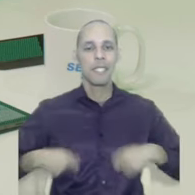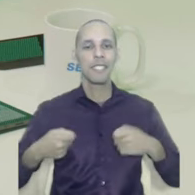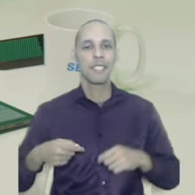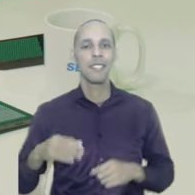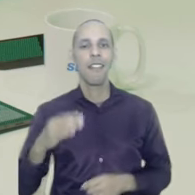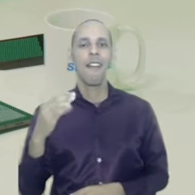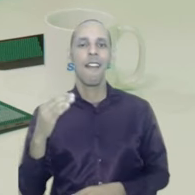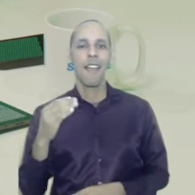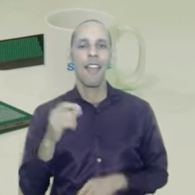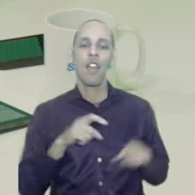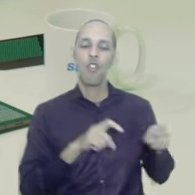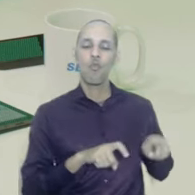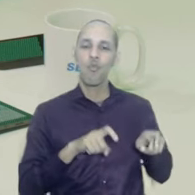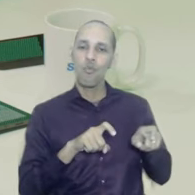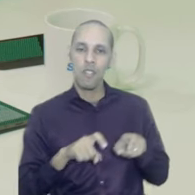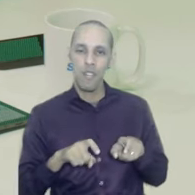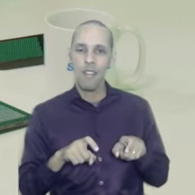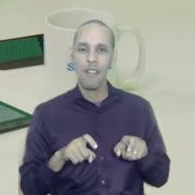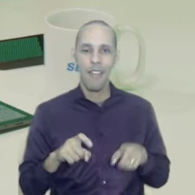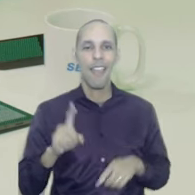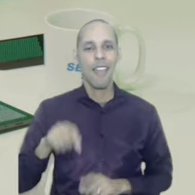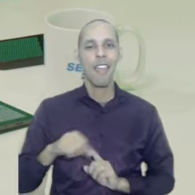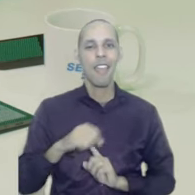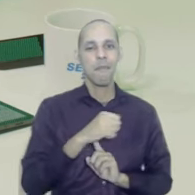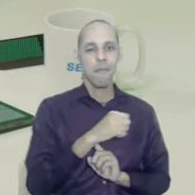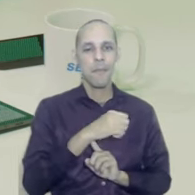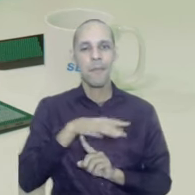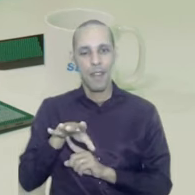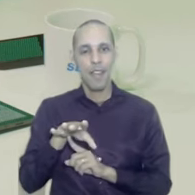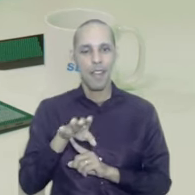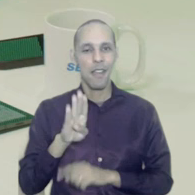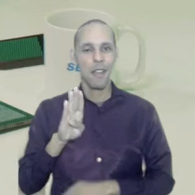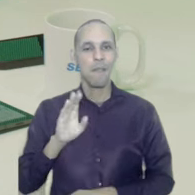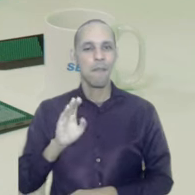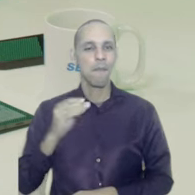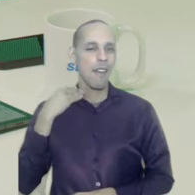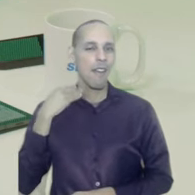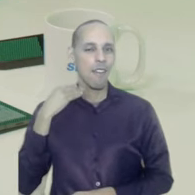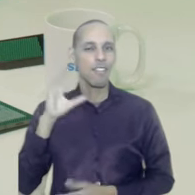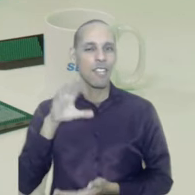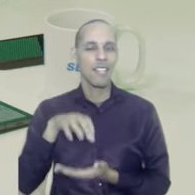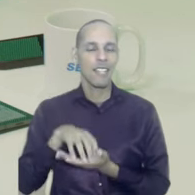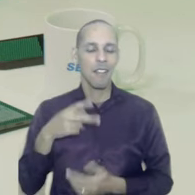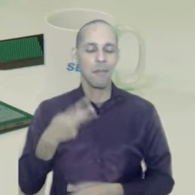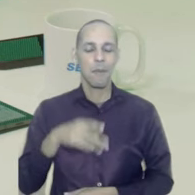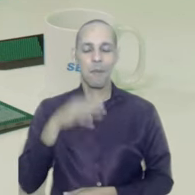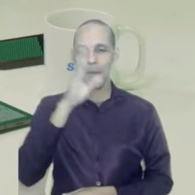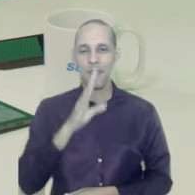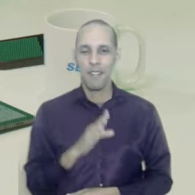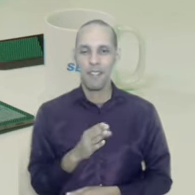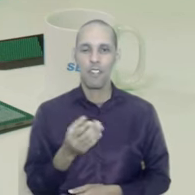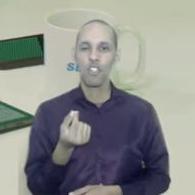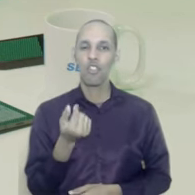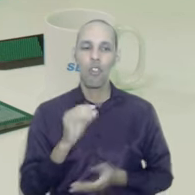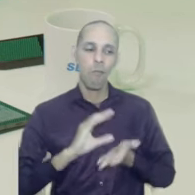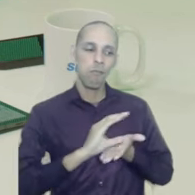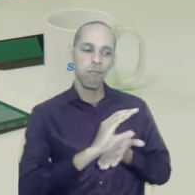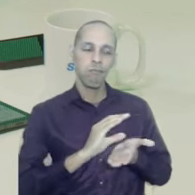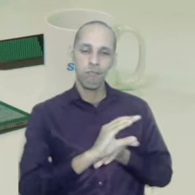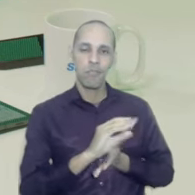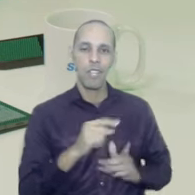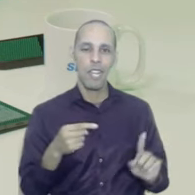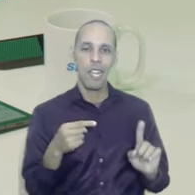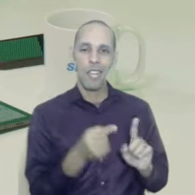do Brasil que cuida da parte de financiamento né de repasses de recursos pro pequeno no produtor rural E ali a gente Já